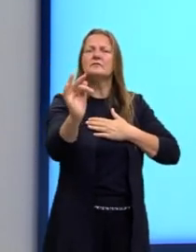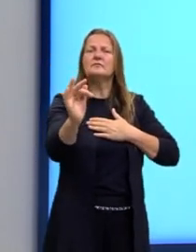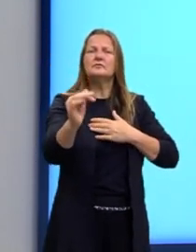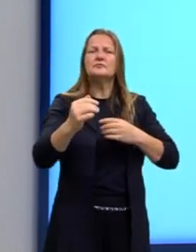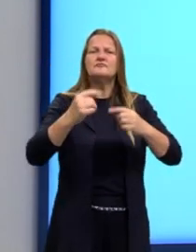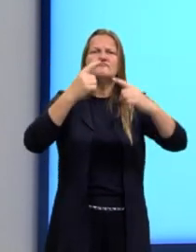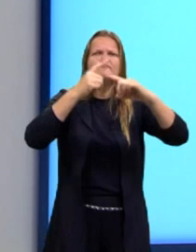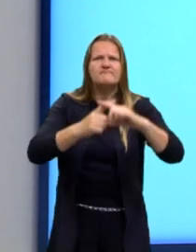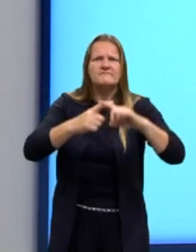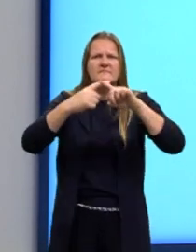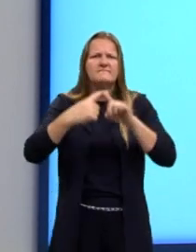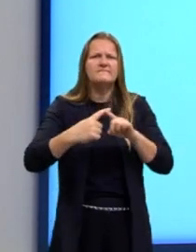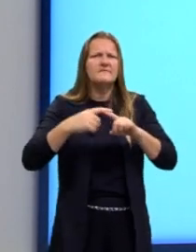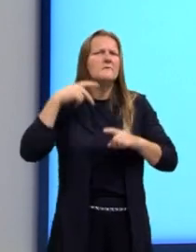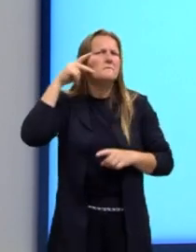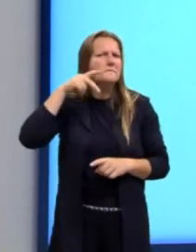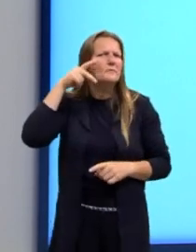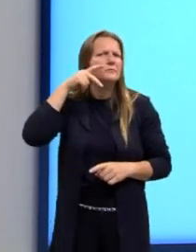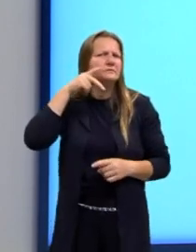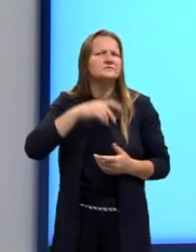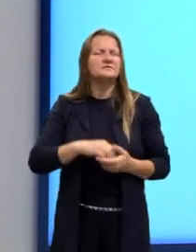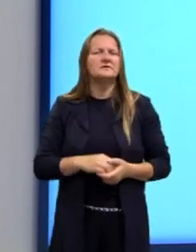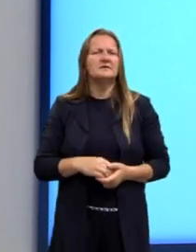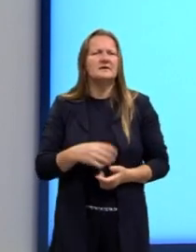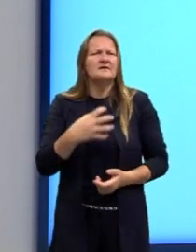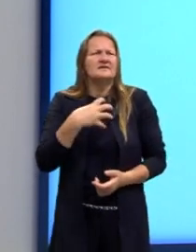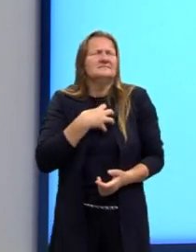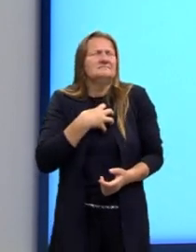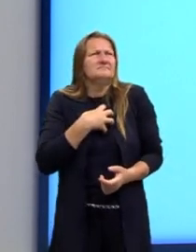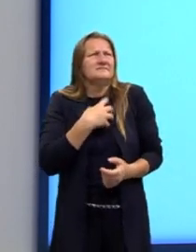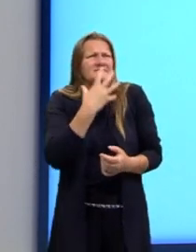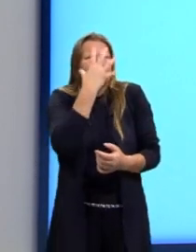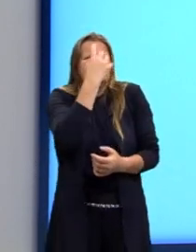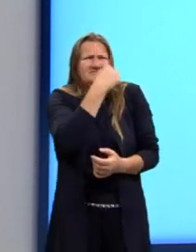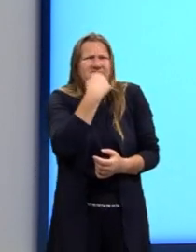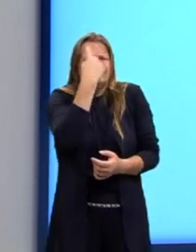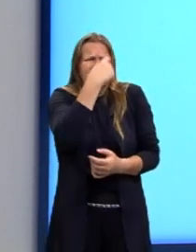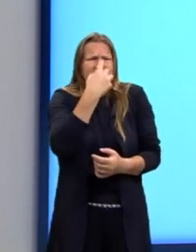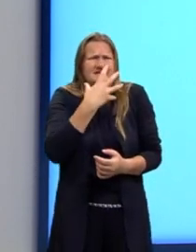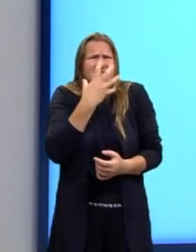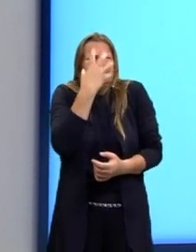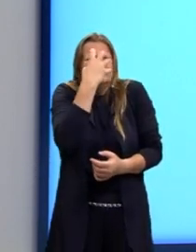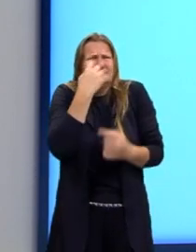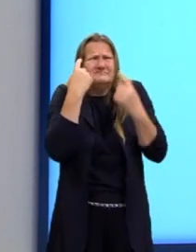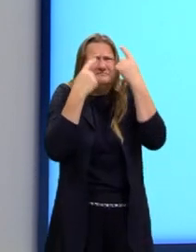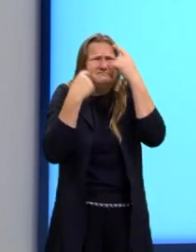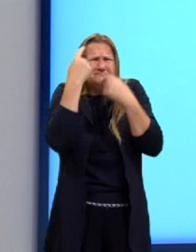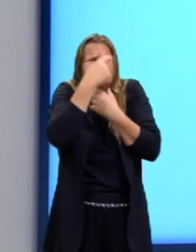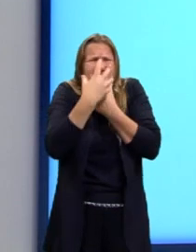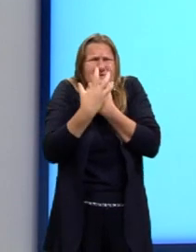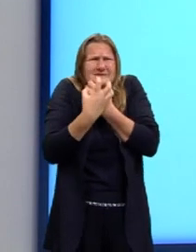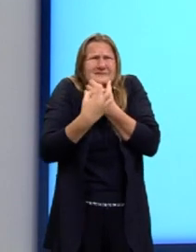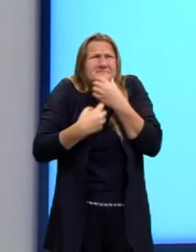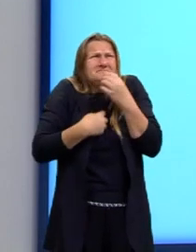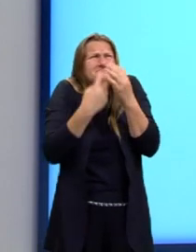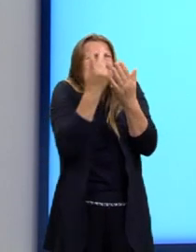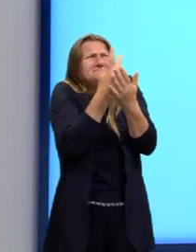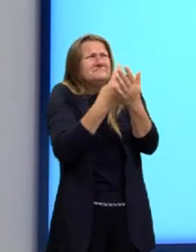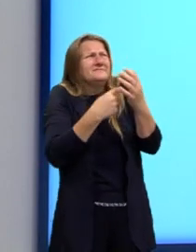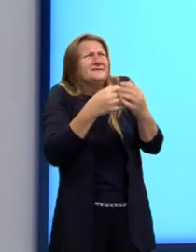disputas políticas ou politiqueiras a sua cara na sua cara em seu rosto se desenha